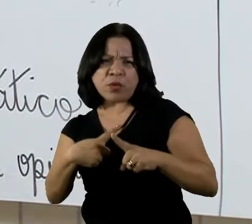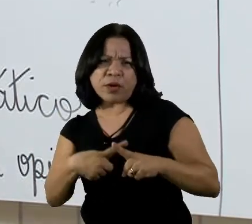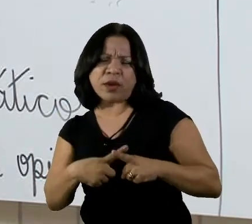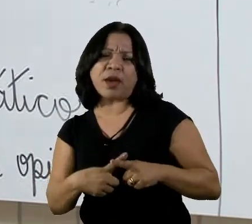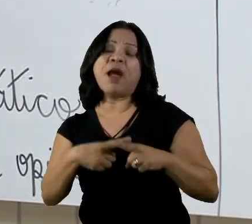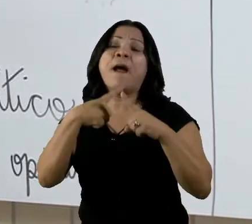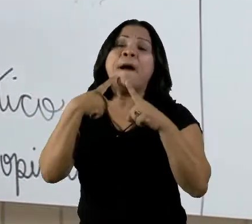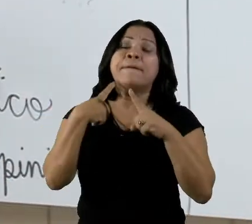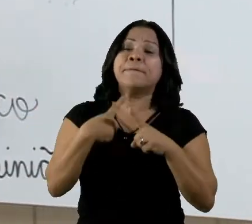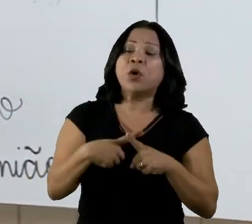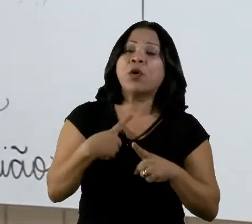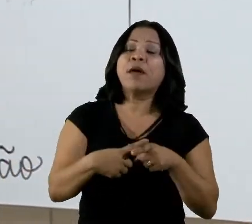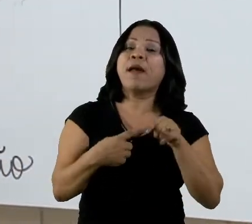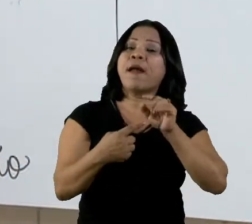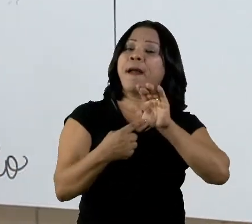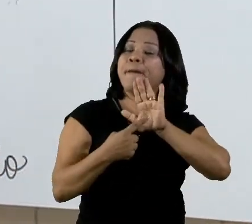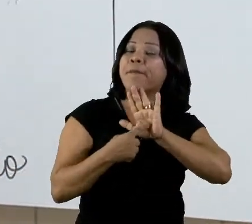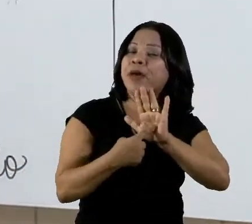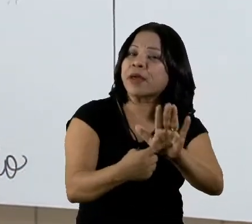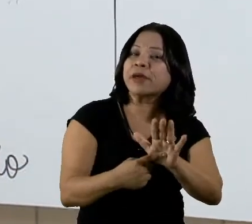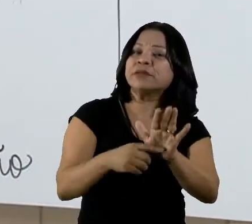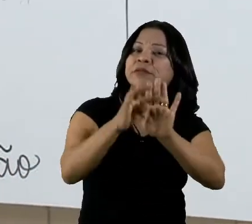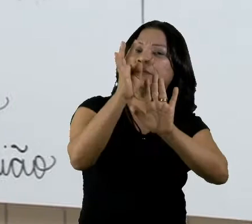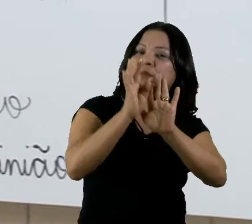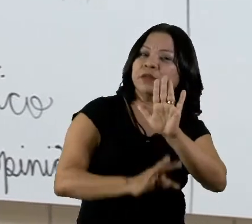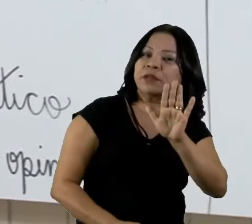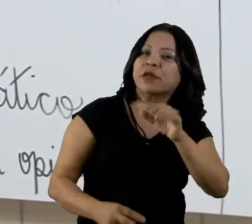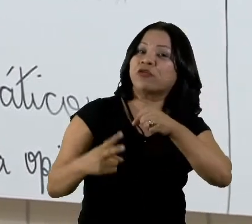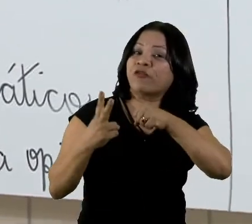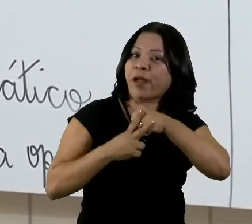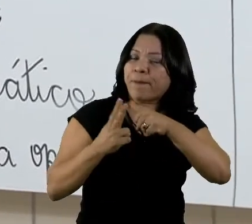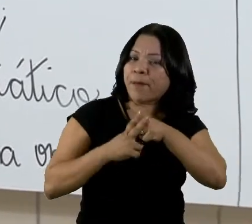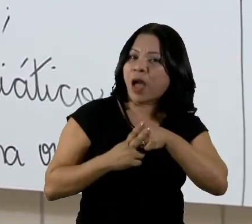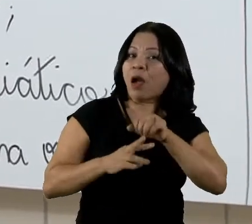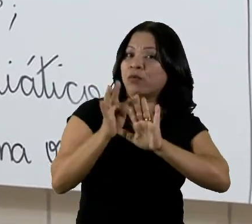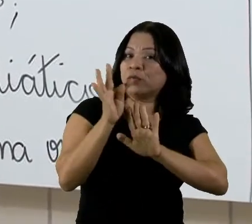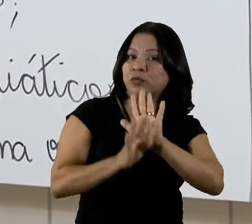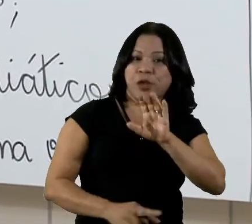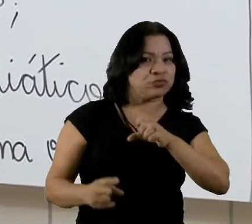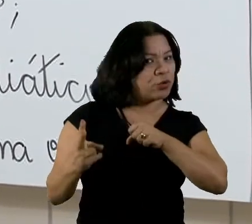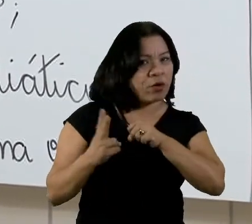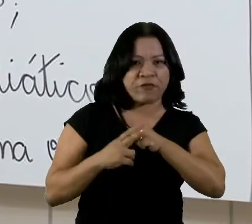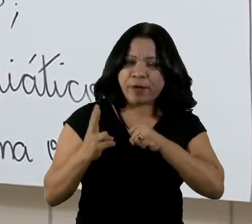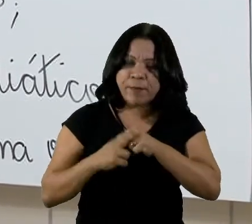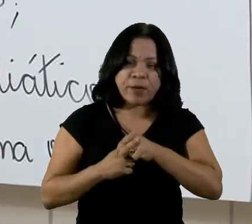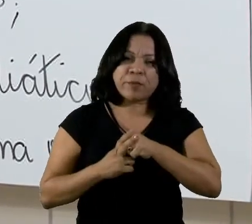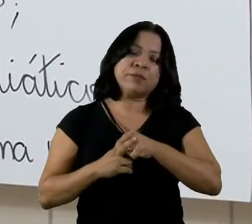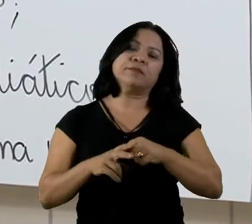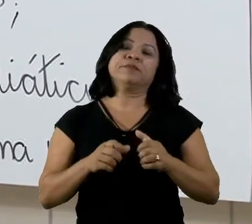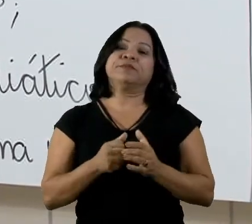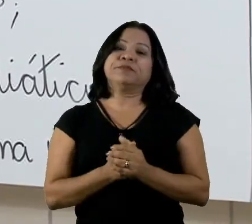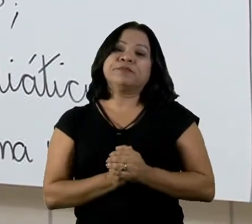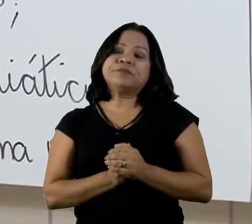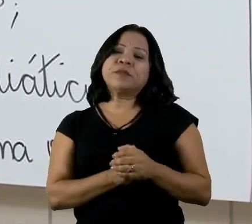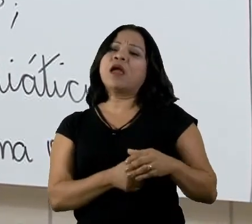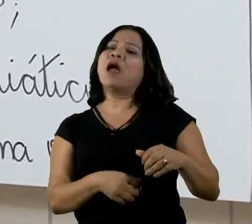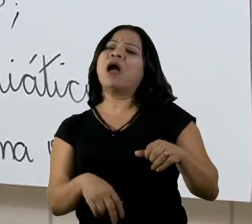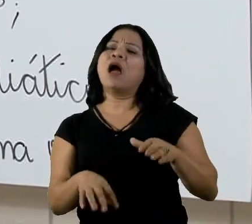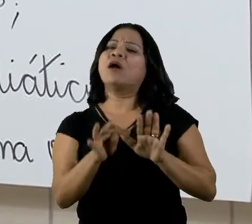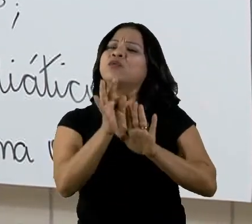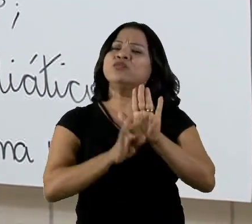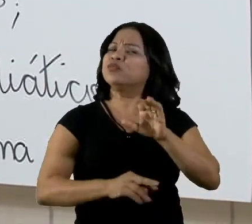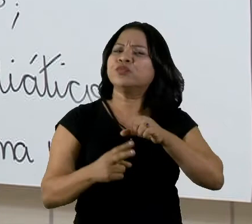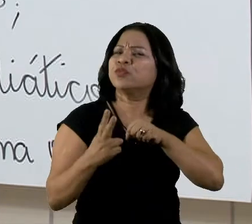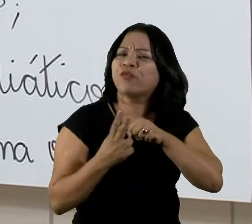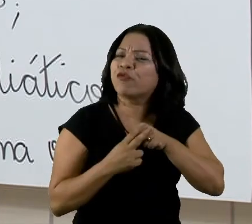o texto verbal e o texto não verbal. Ela pode apresentar apenas o texto não verbal, e